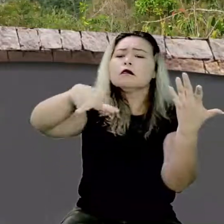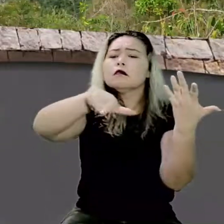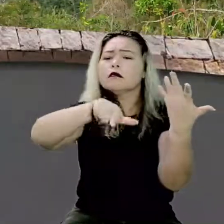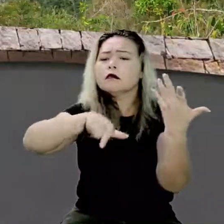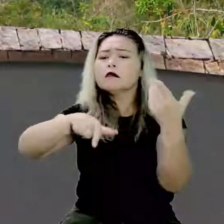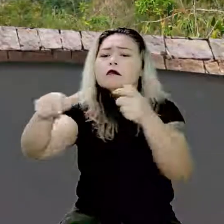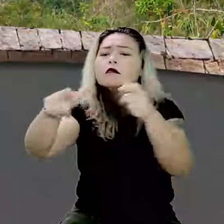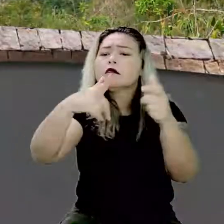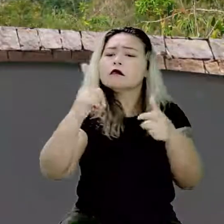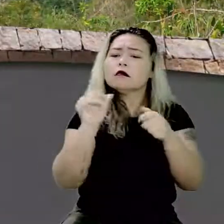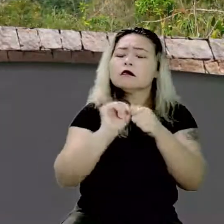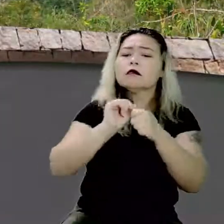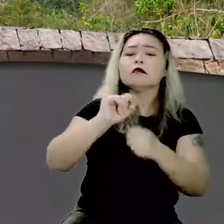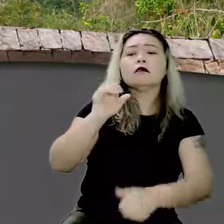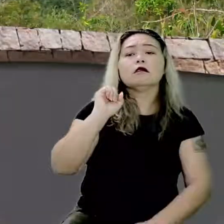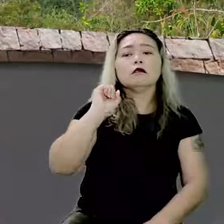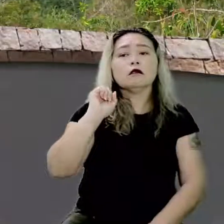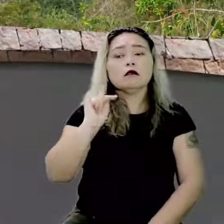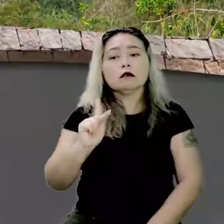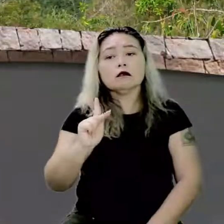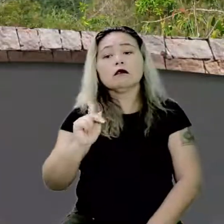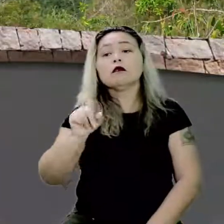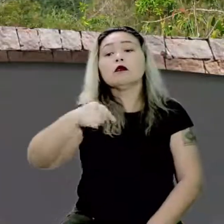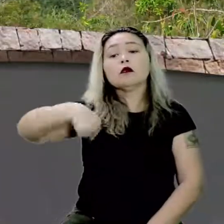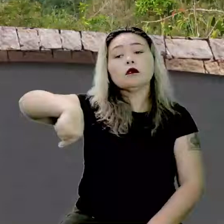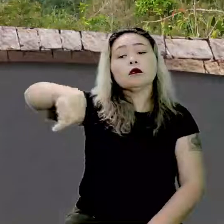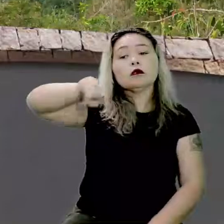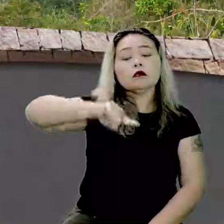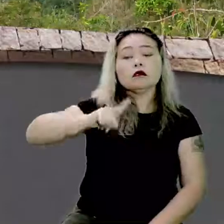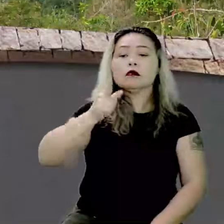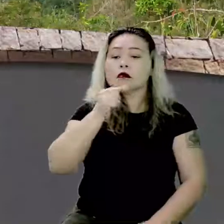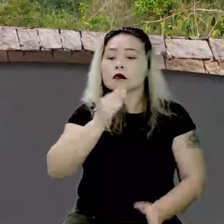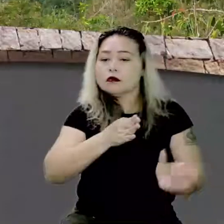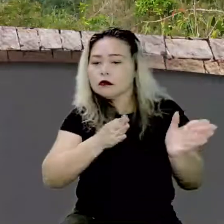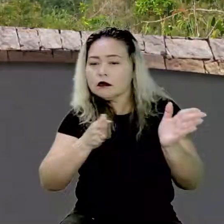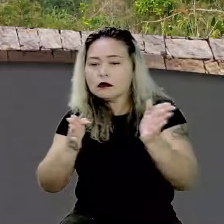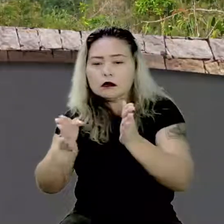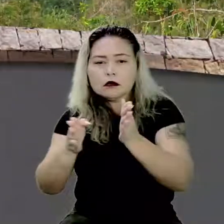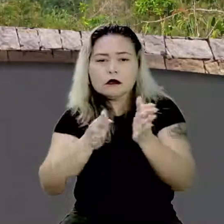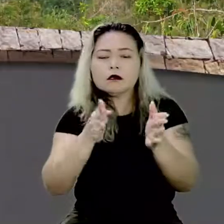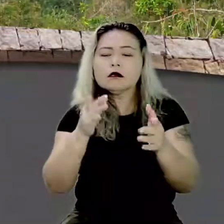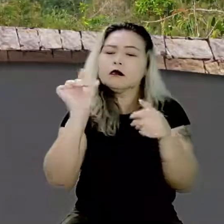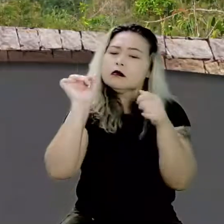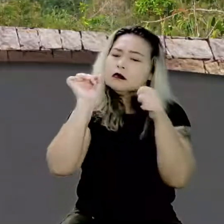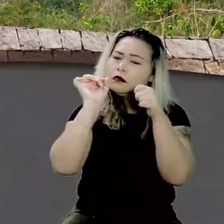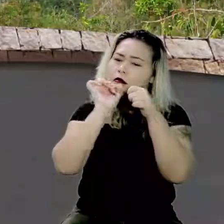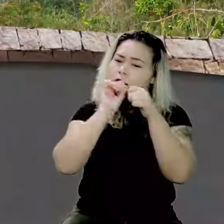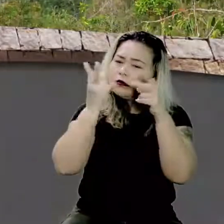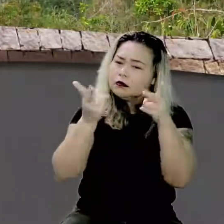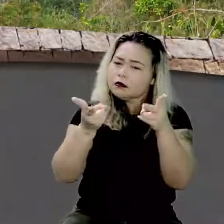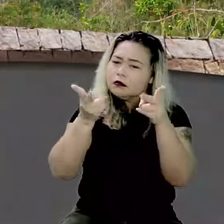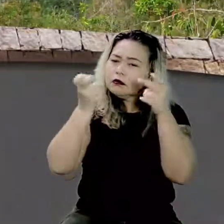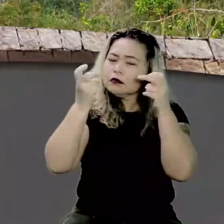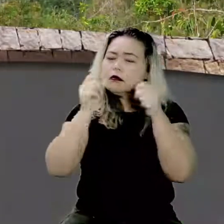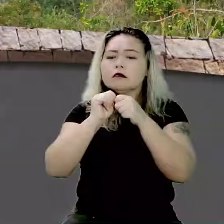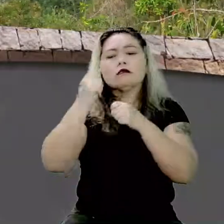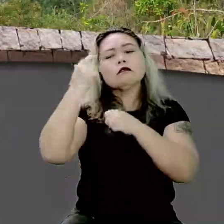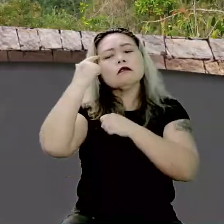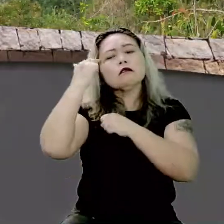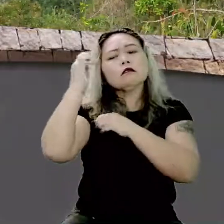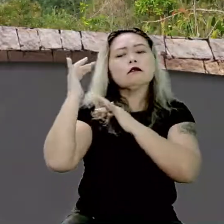espaço geográfico, ok? Nossos rios. Então, isso já faz você perceber e ter uma